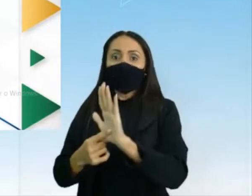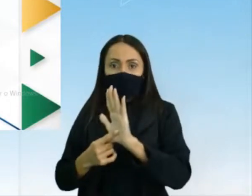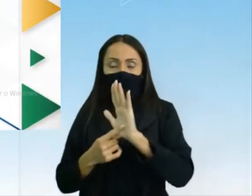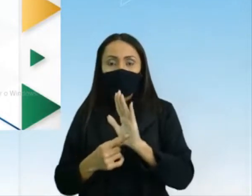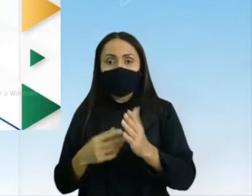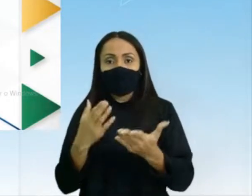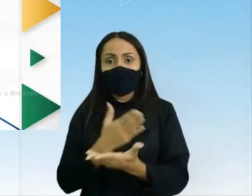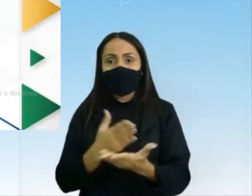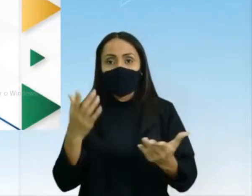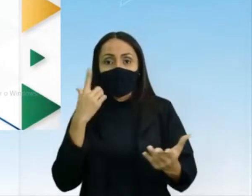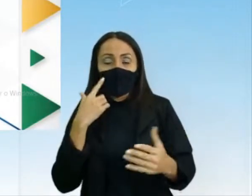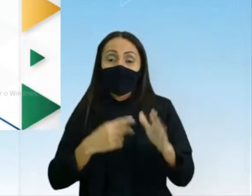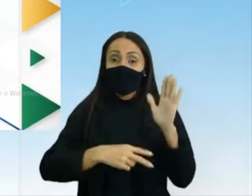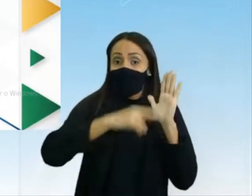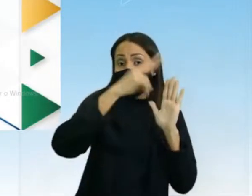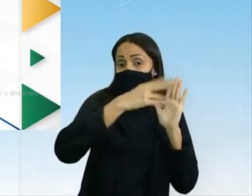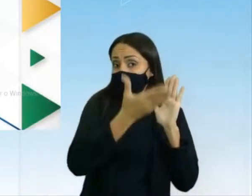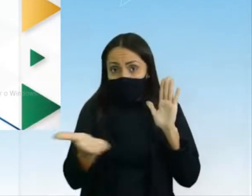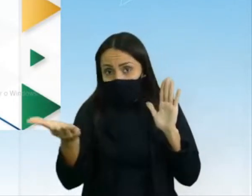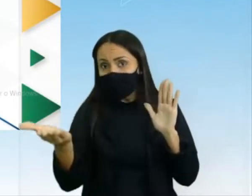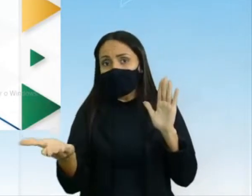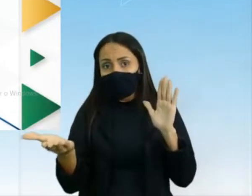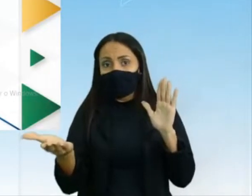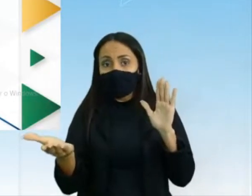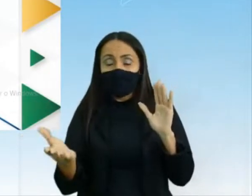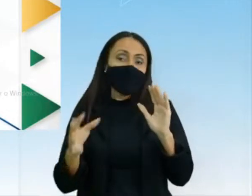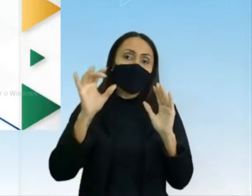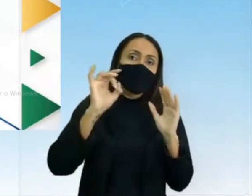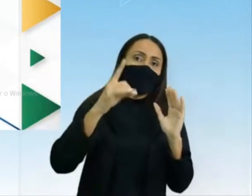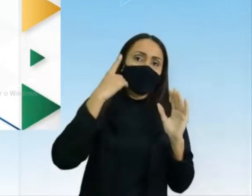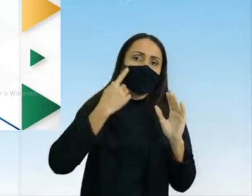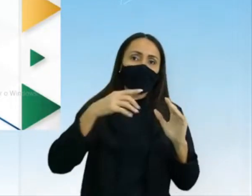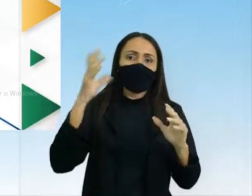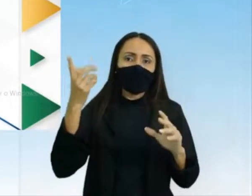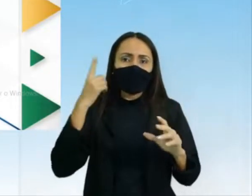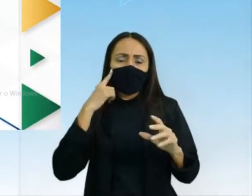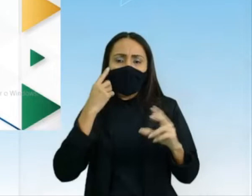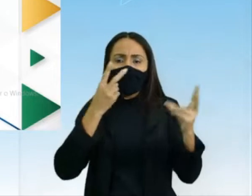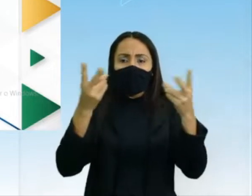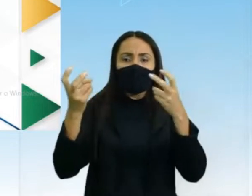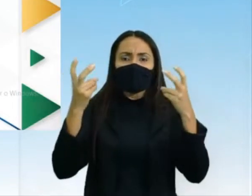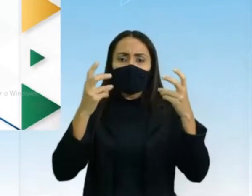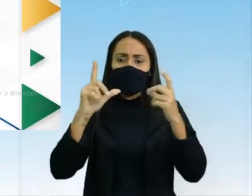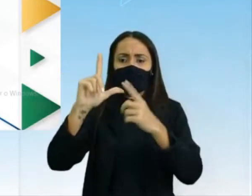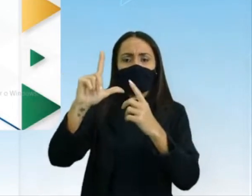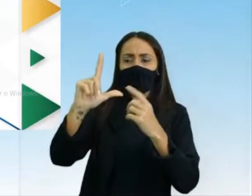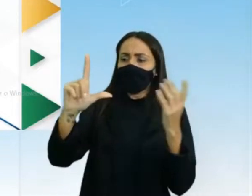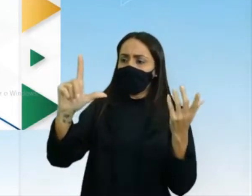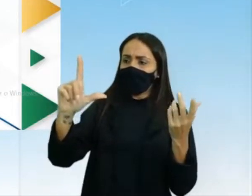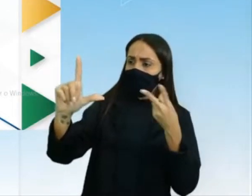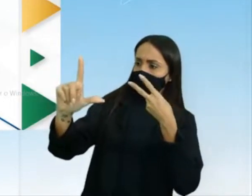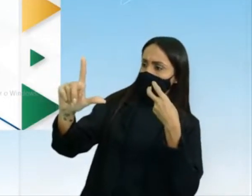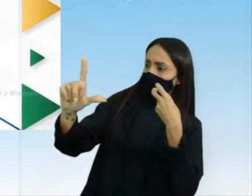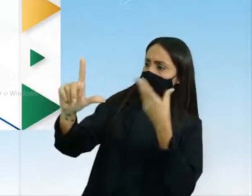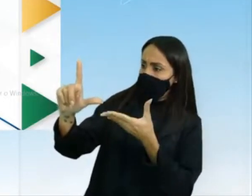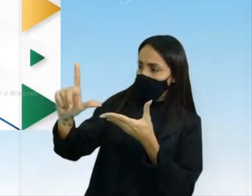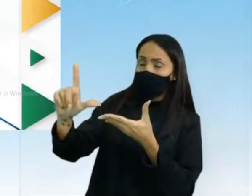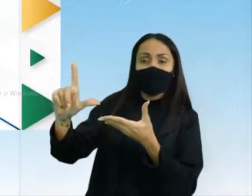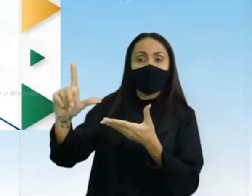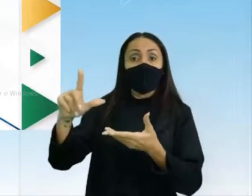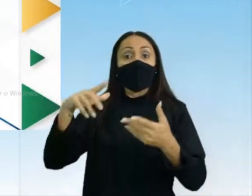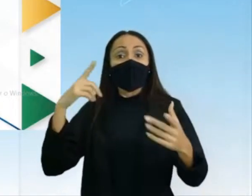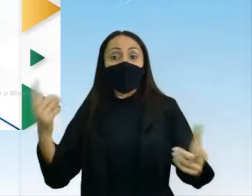observem. Então, ler é isso. Ler não é apenas decodificar letras, é você observar os